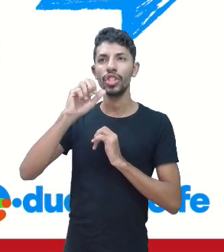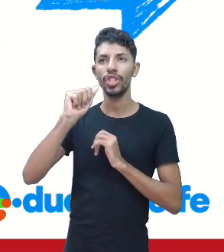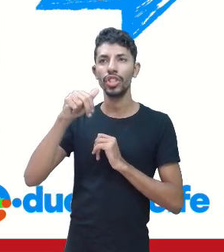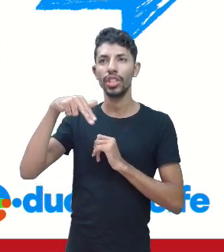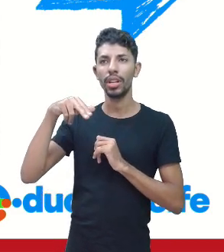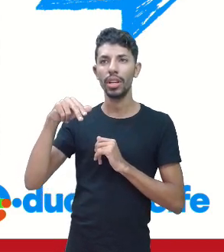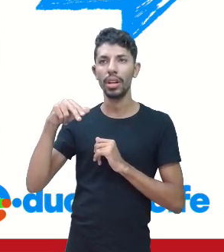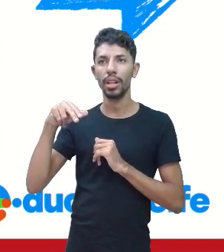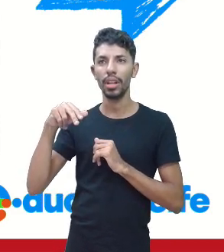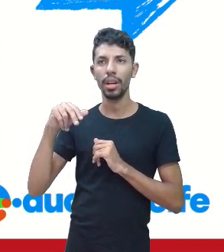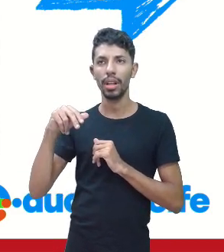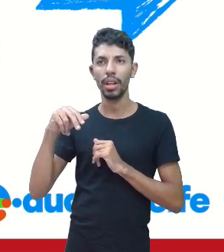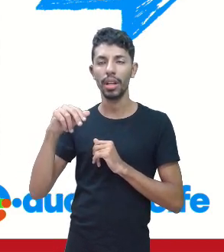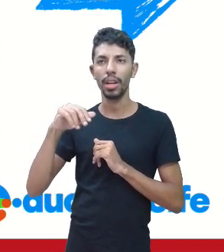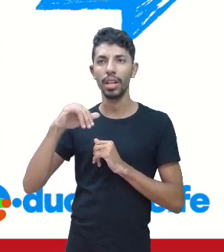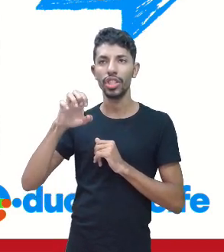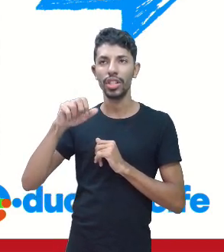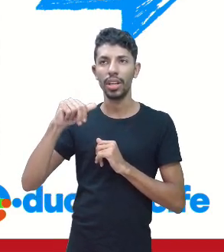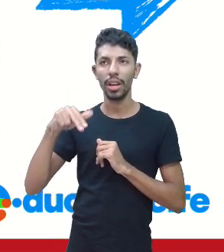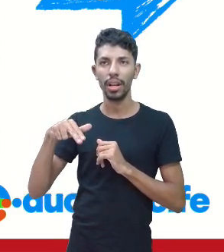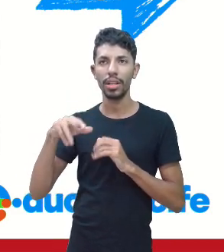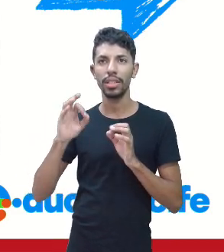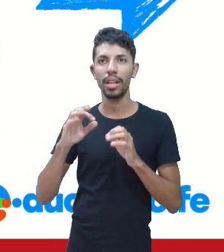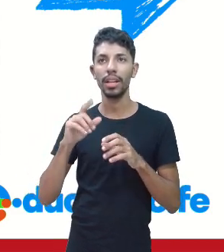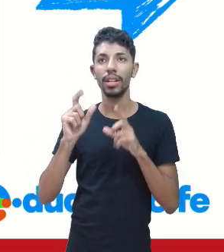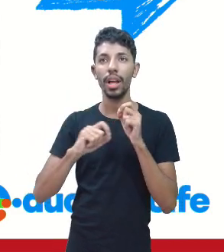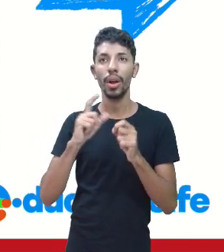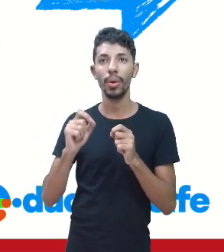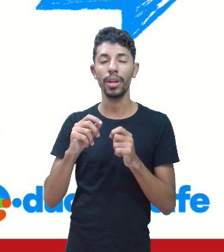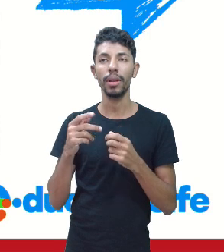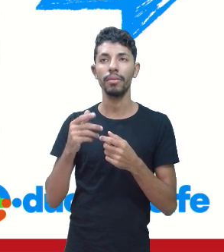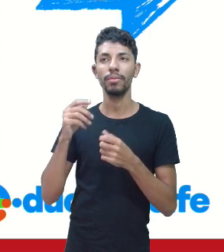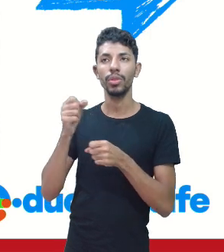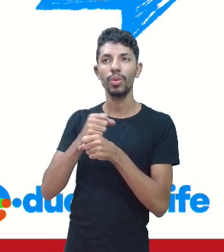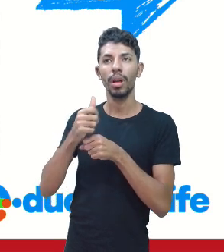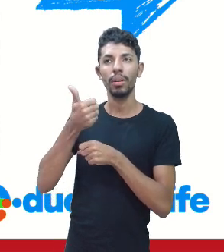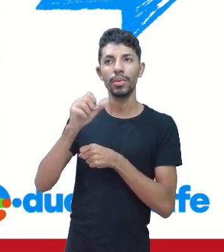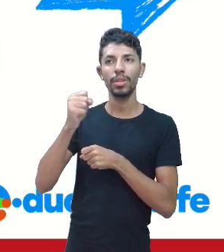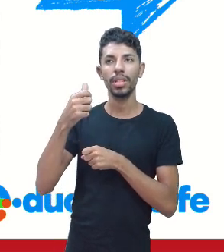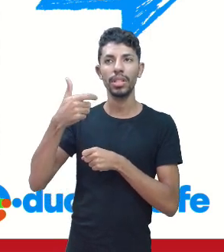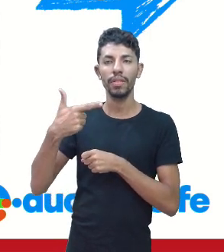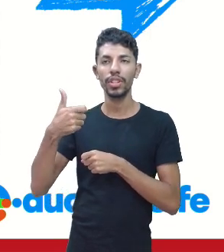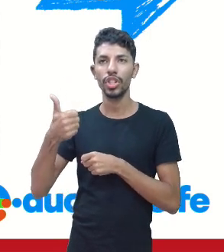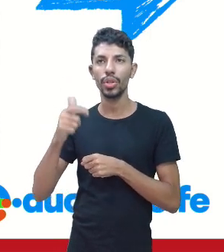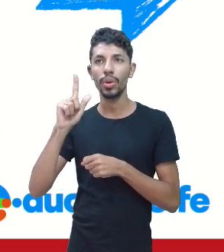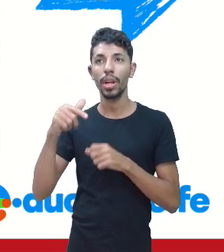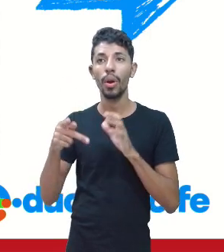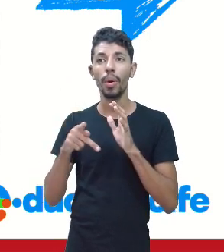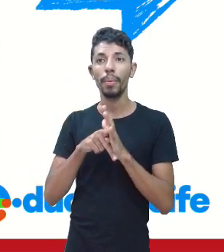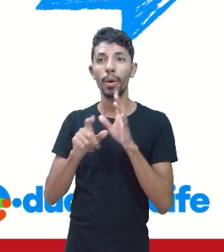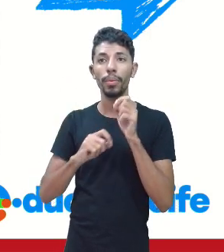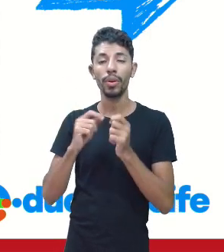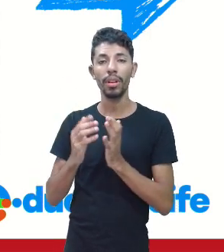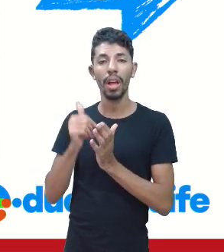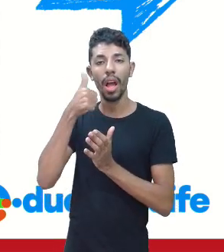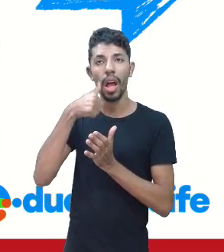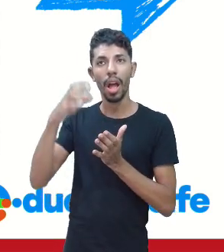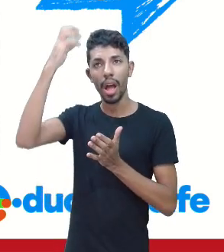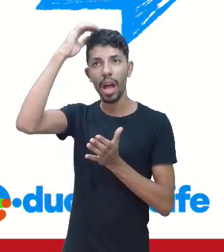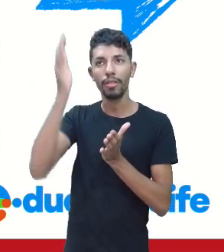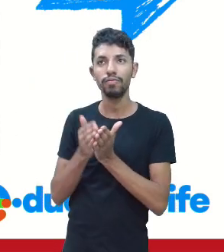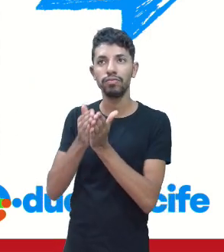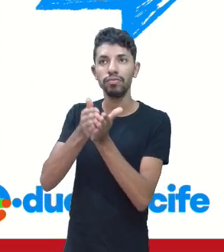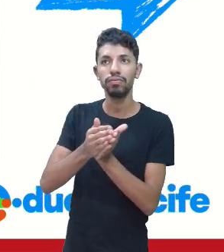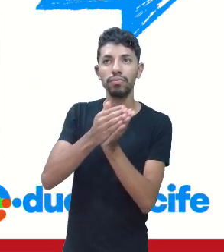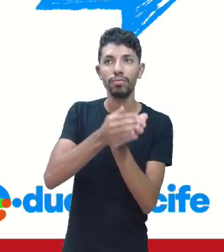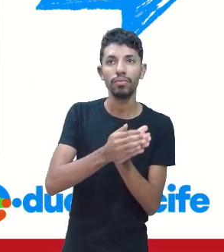muito nas nossas aulas, né, de 1821, que é a partida da rainha para embarcar num navio real destinado a conduzir sua corte para Lisboa. Então a